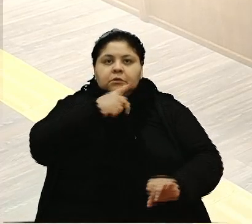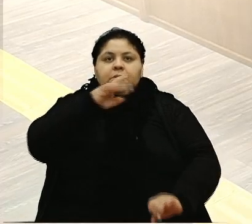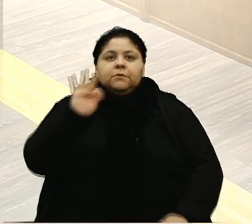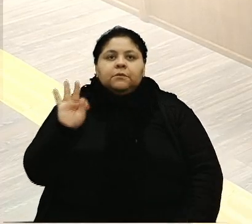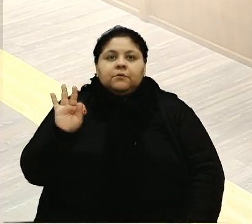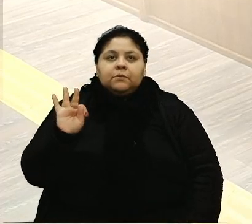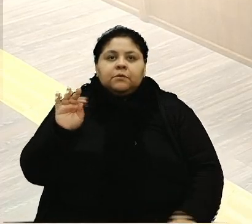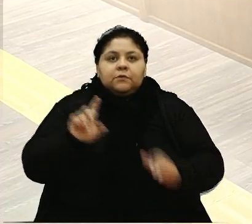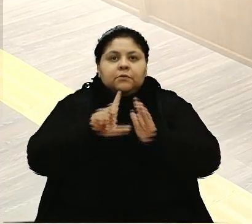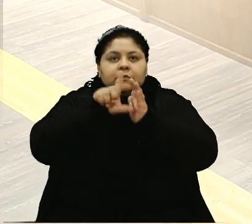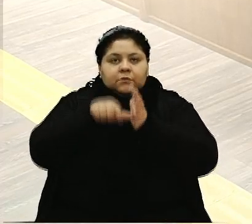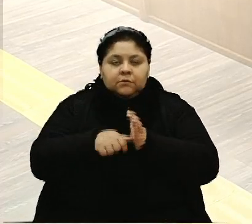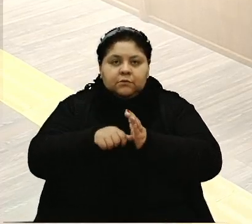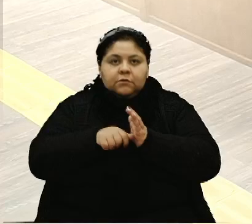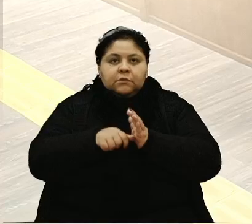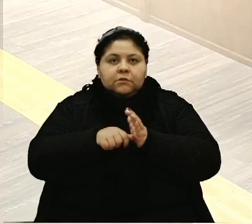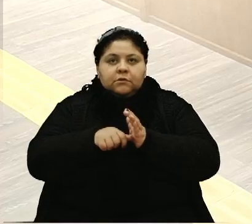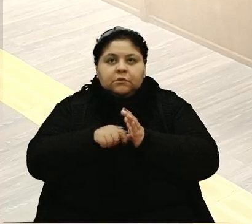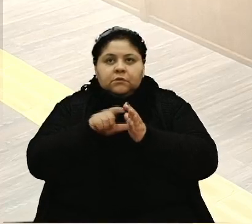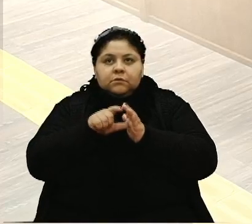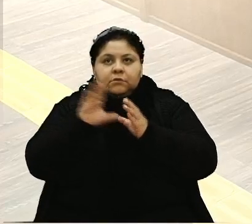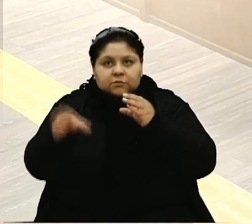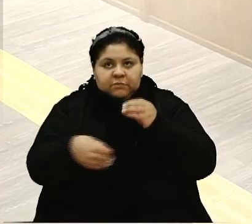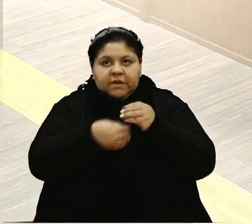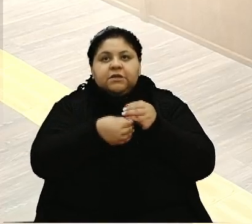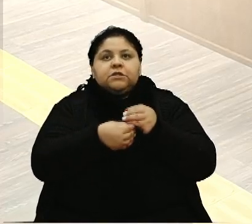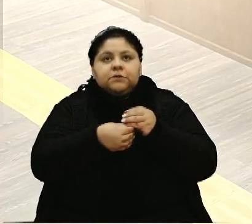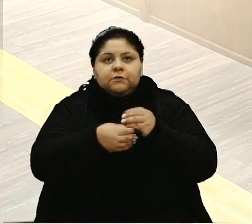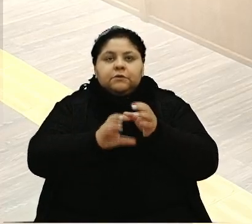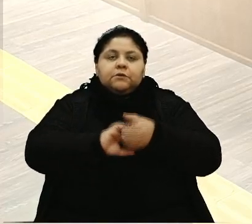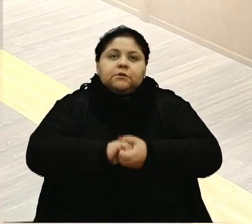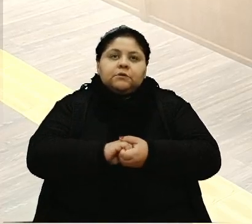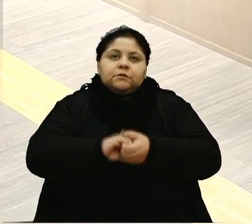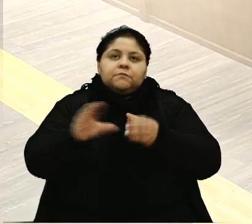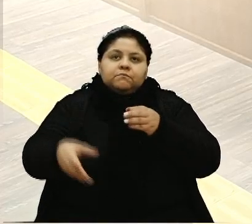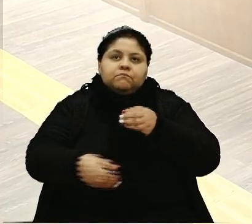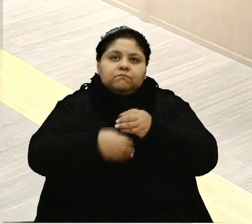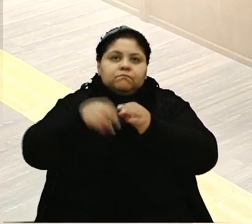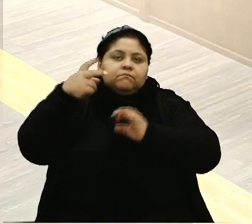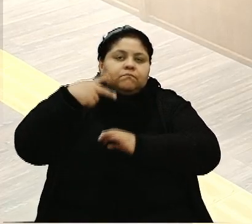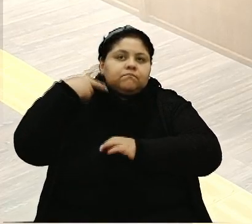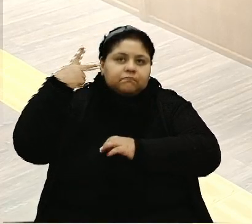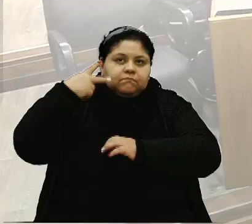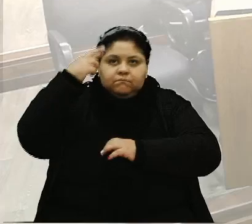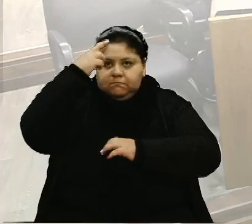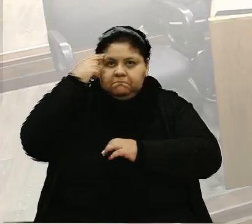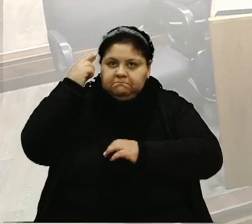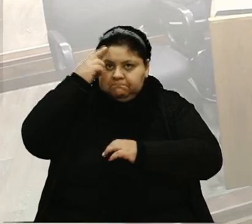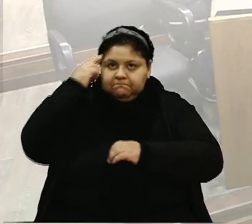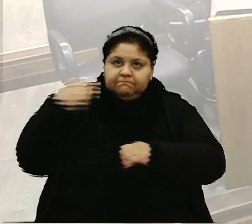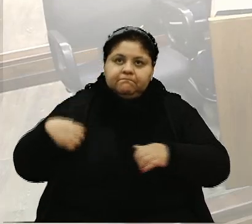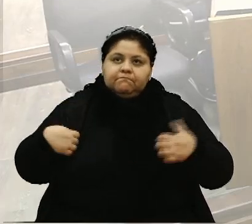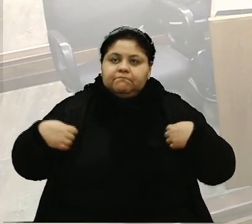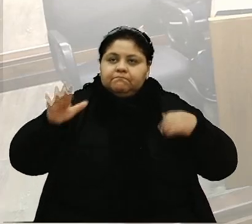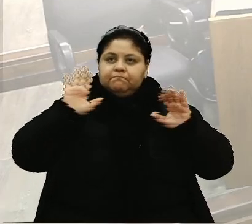E depois uma parte. Obrigada. Seu à parte, vereador Rafael Bueno. Só um minutinho, vereador Rafael. Só